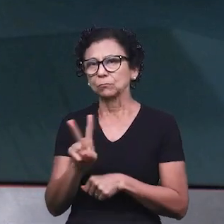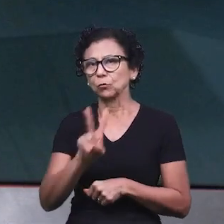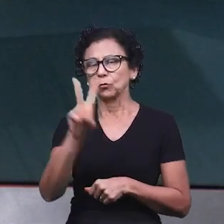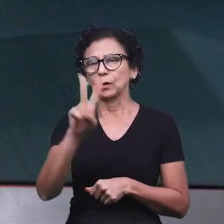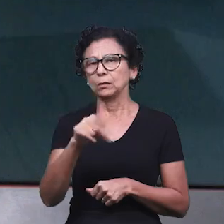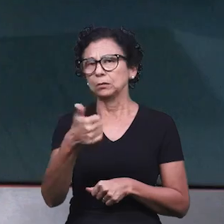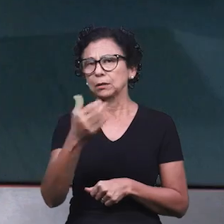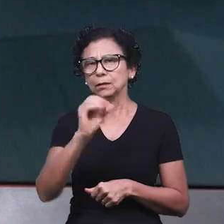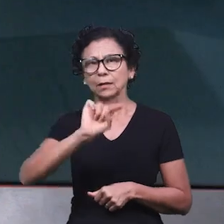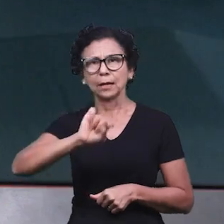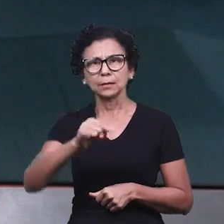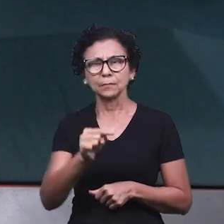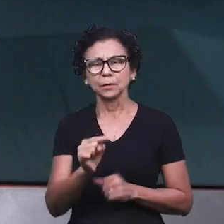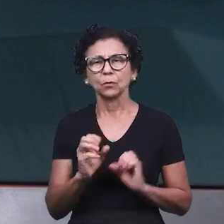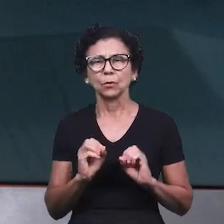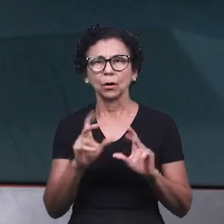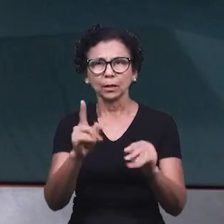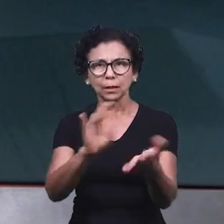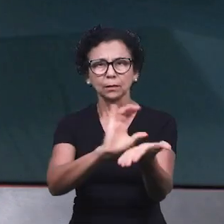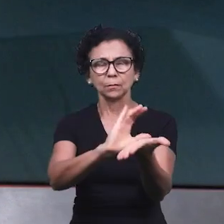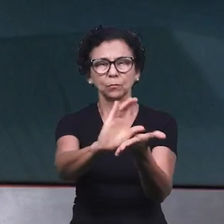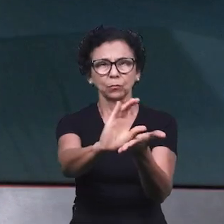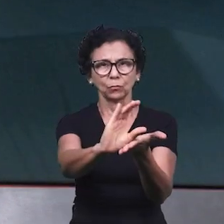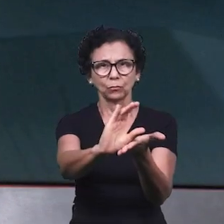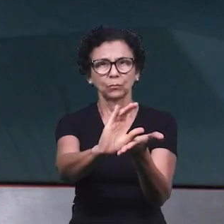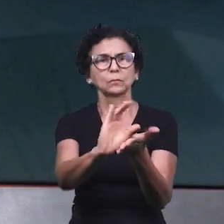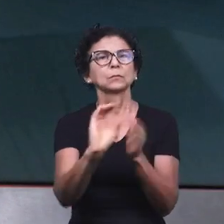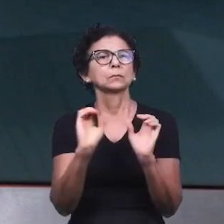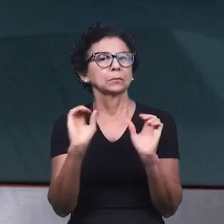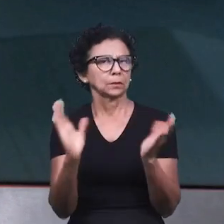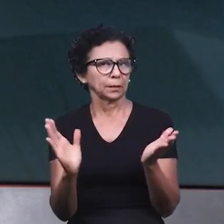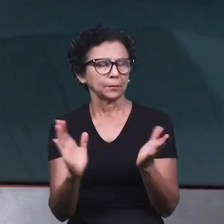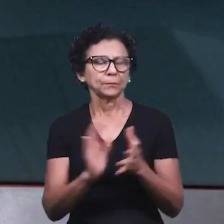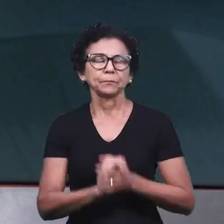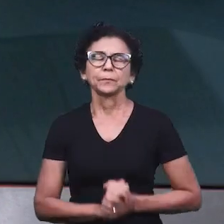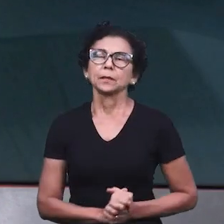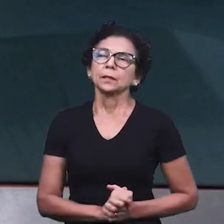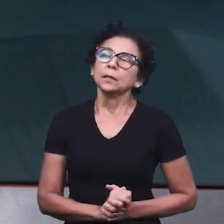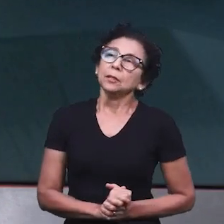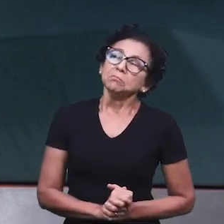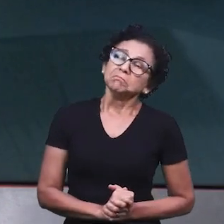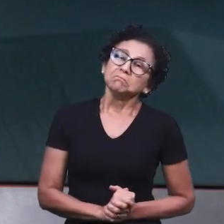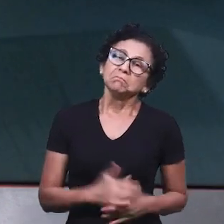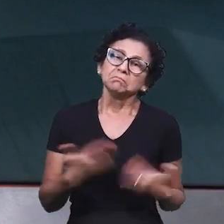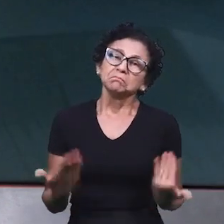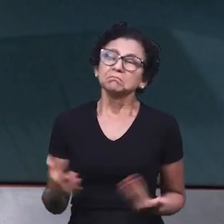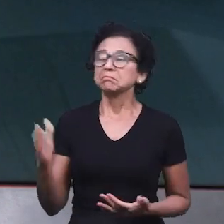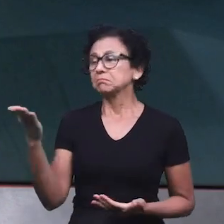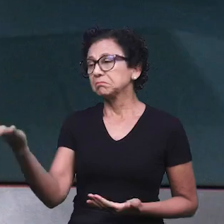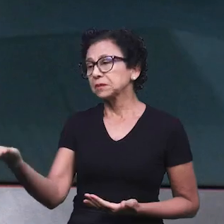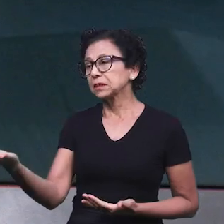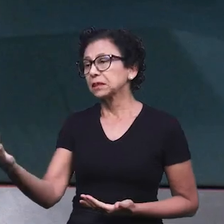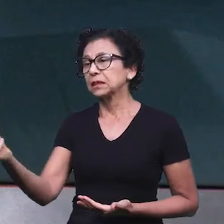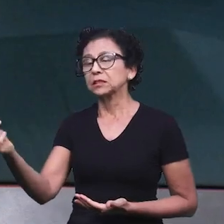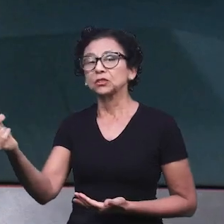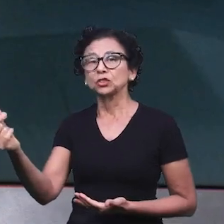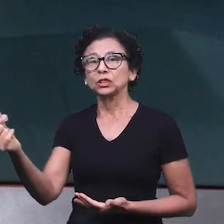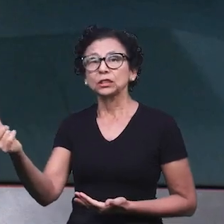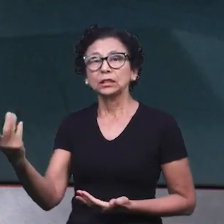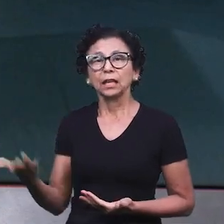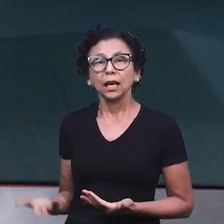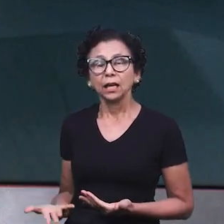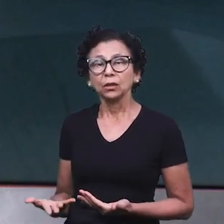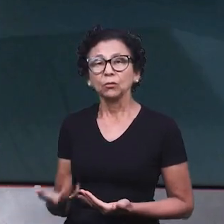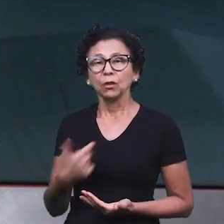ele disponibilizou para você naquele momento da sua necessidade. Então, alguém tem o dinheiro, alguém tem